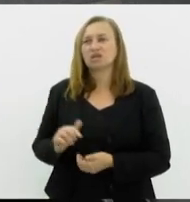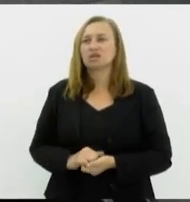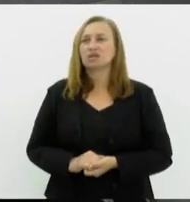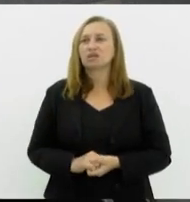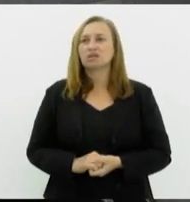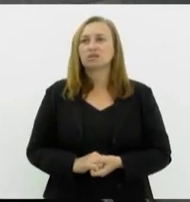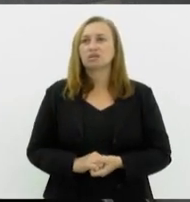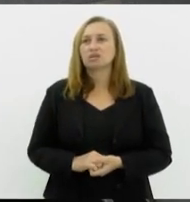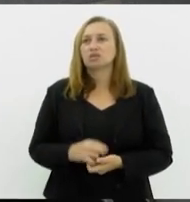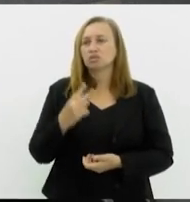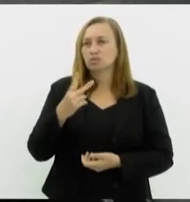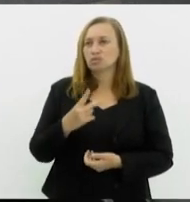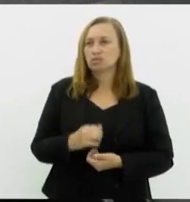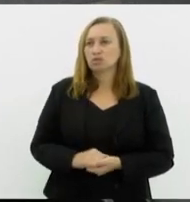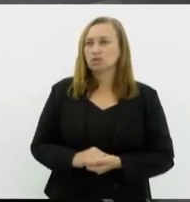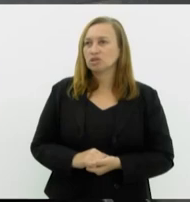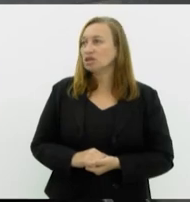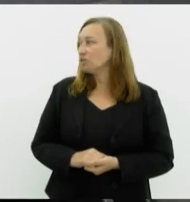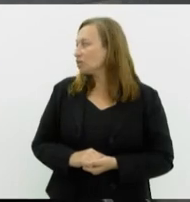Dois.